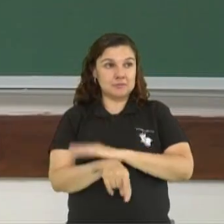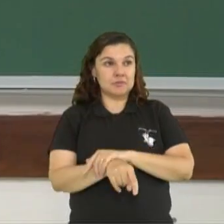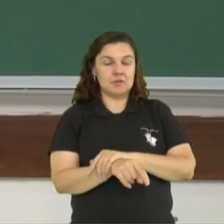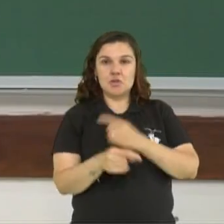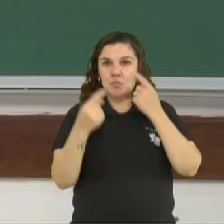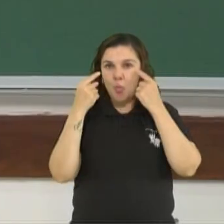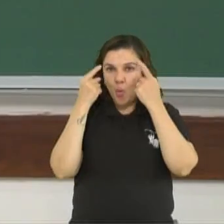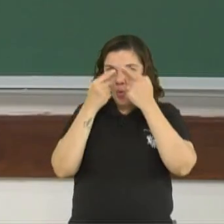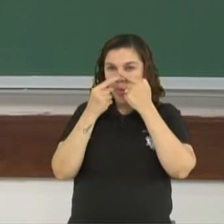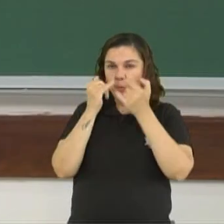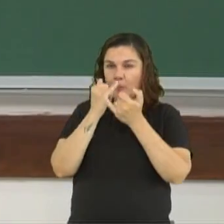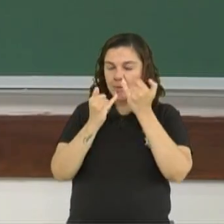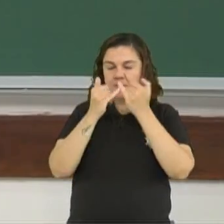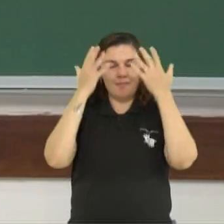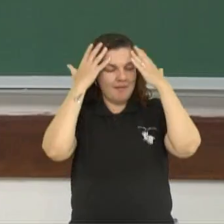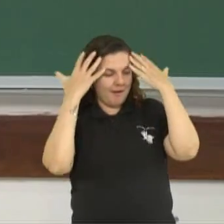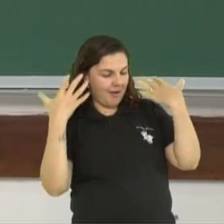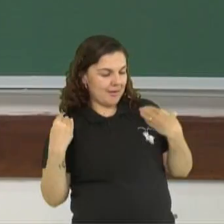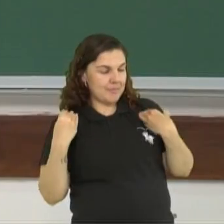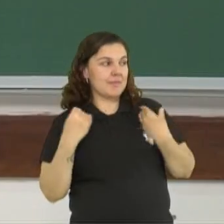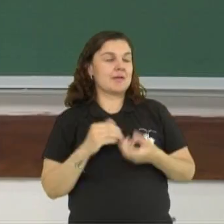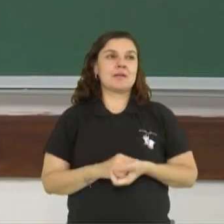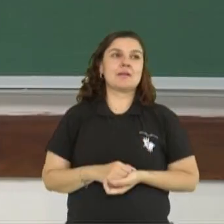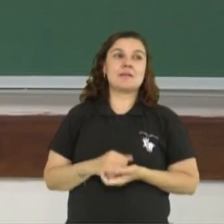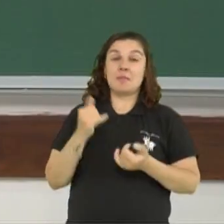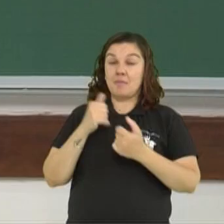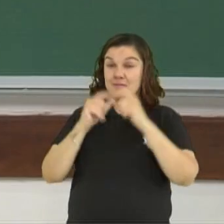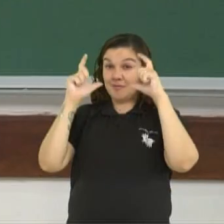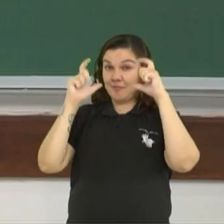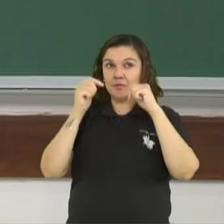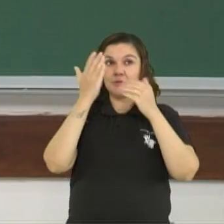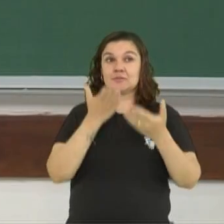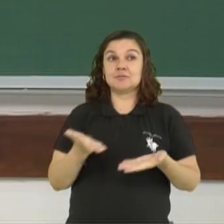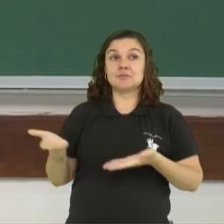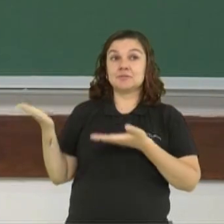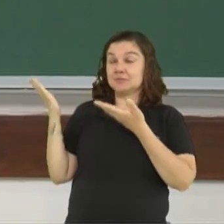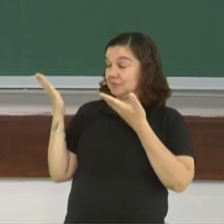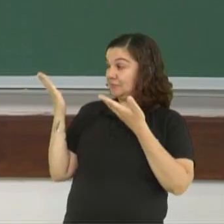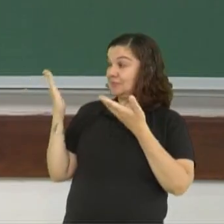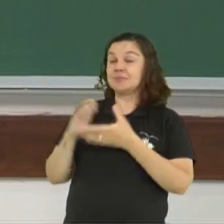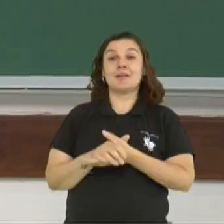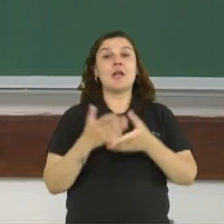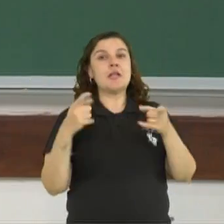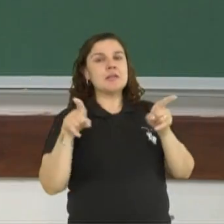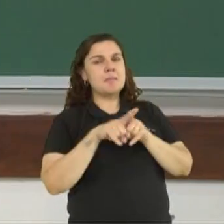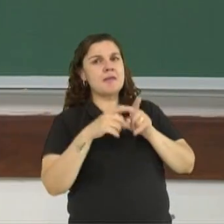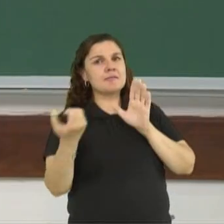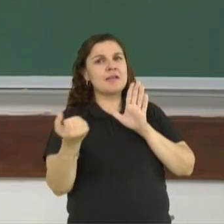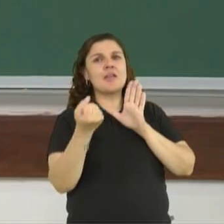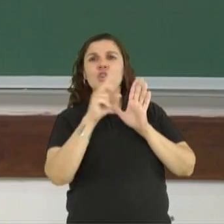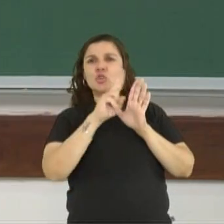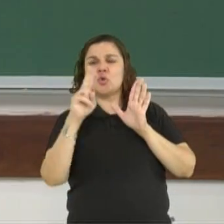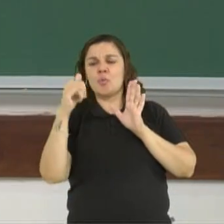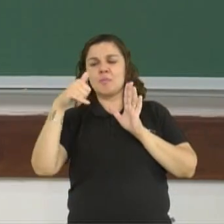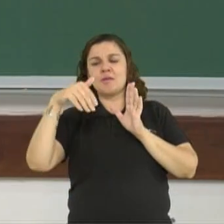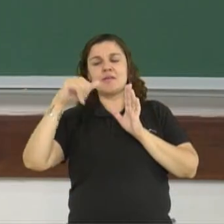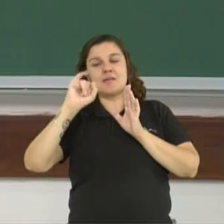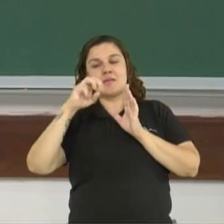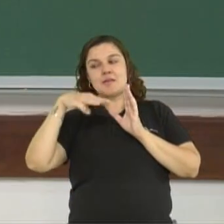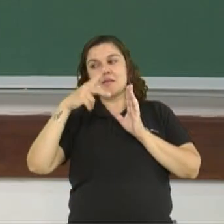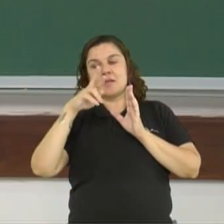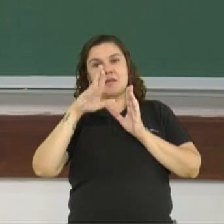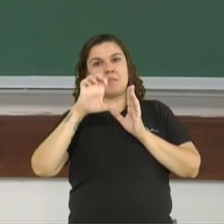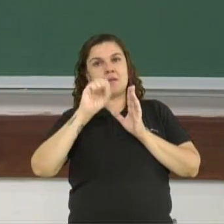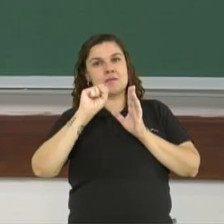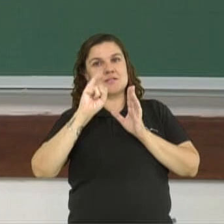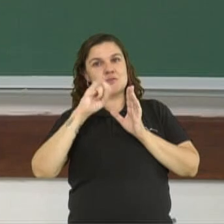do olho parecido, a questão do cabelo igual, é quase uma fotografia. E nós temos logo em seguida o impressionismo. O que é impressionismo? Impressionismo, já no início